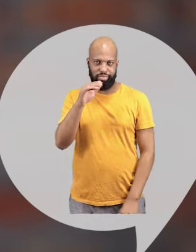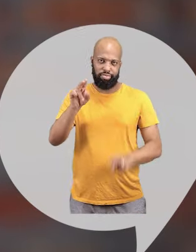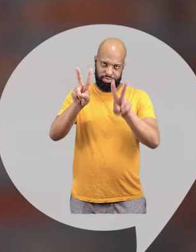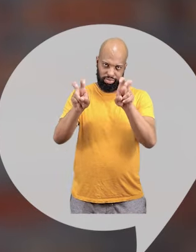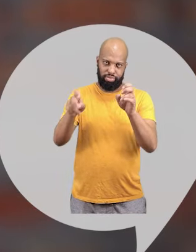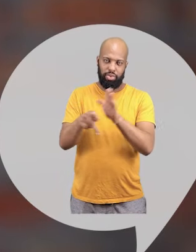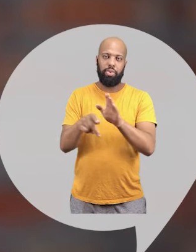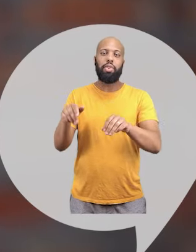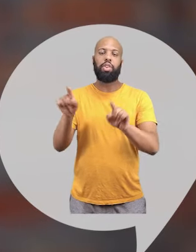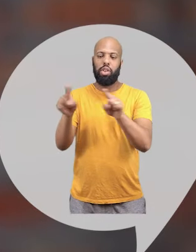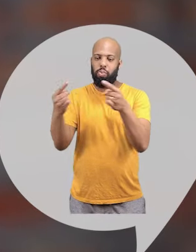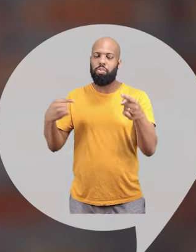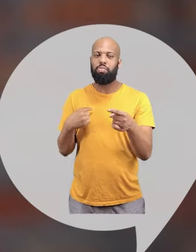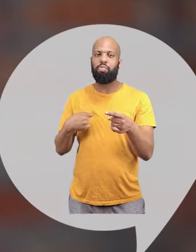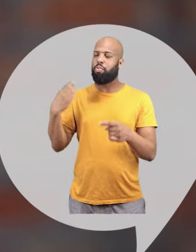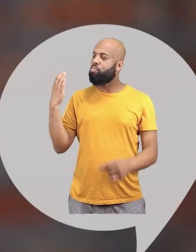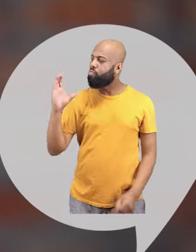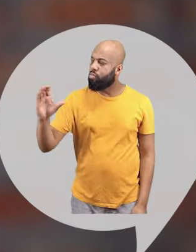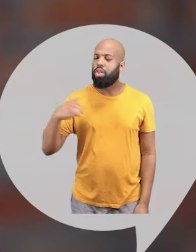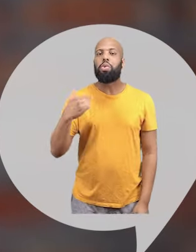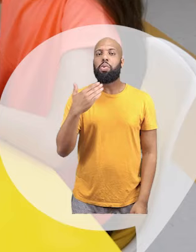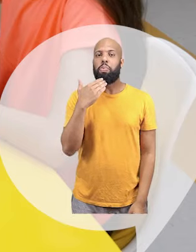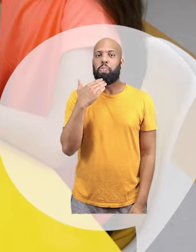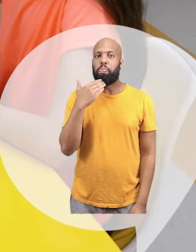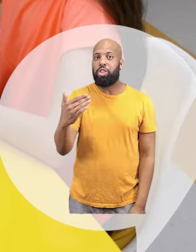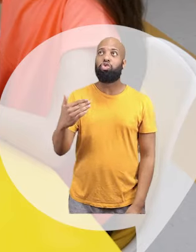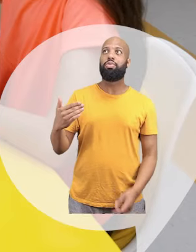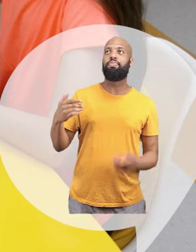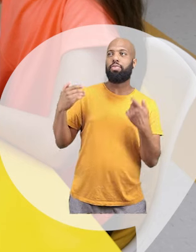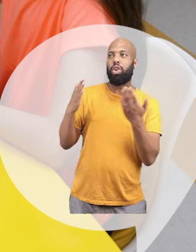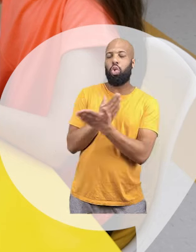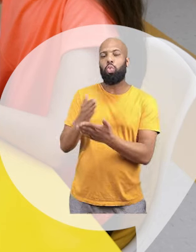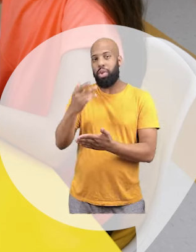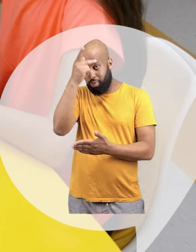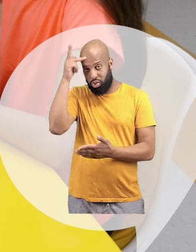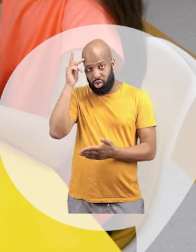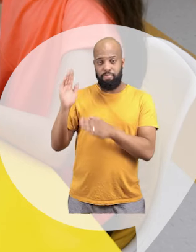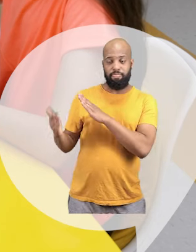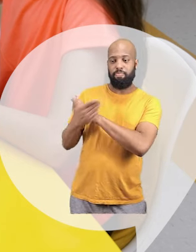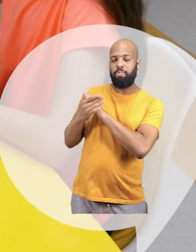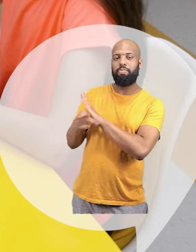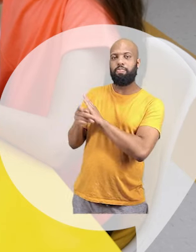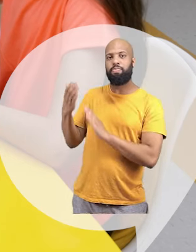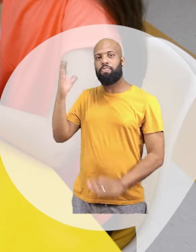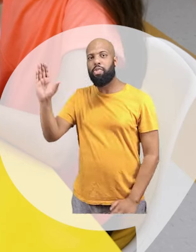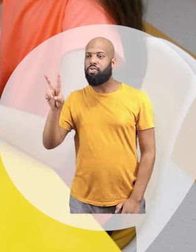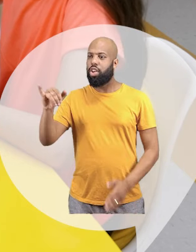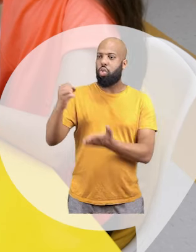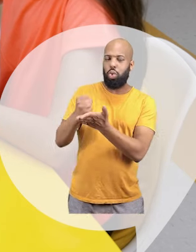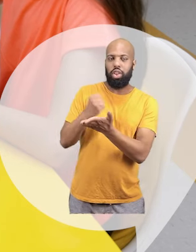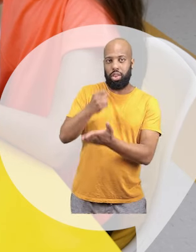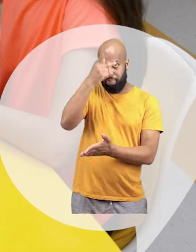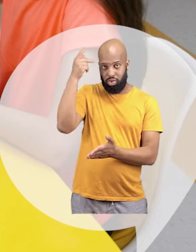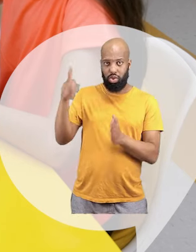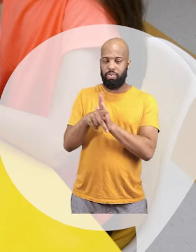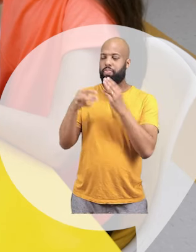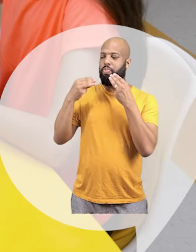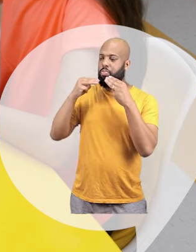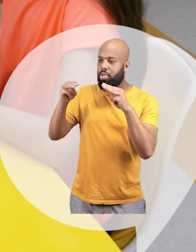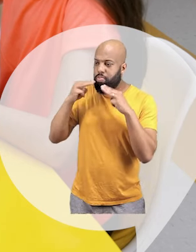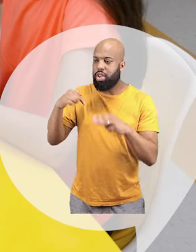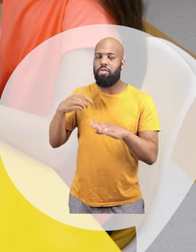ela quando eu fui lançar eu falei assim eu preciso de alguém para me ajudar a lançar isso porque eu não sei fazer isso vamos contratar umas pessoas